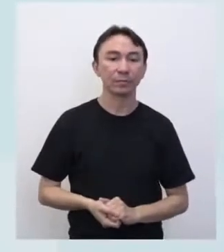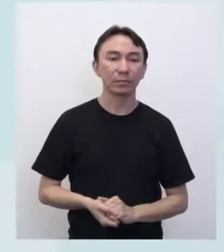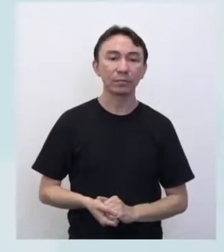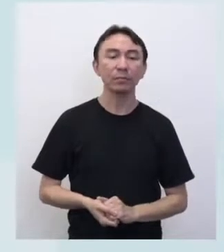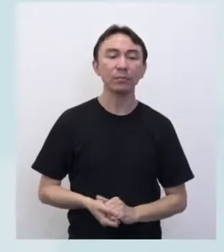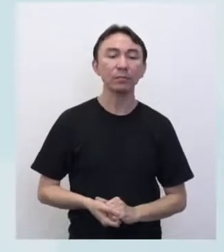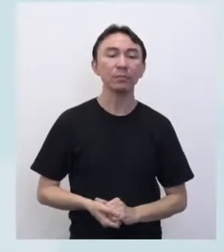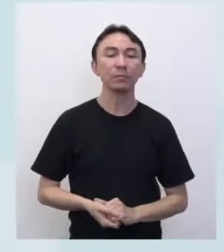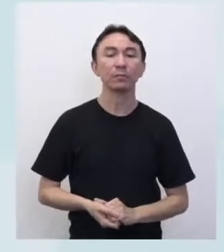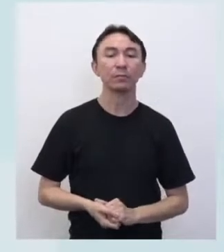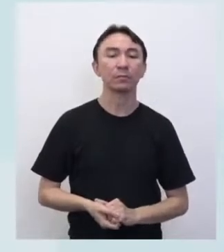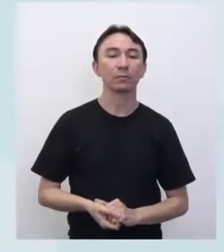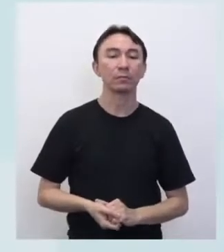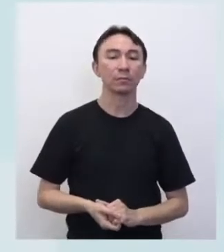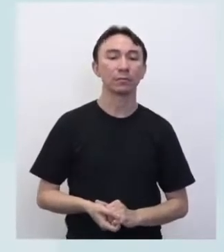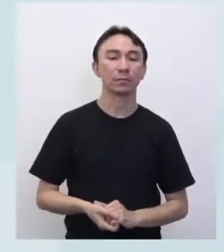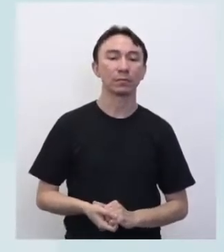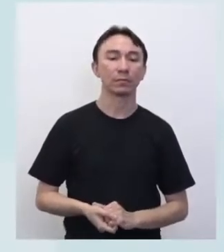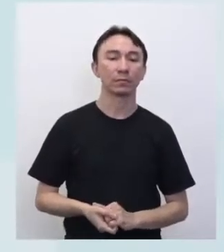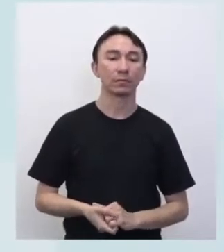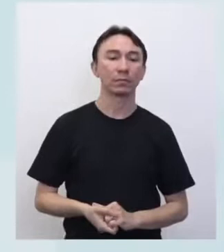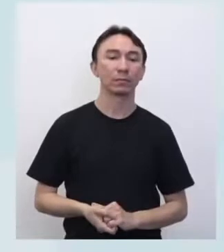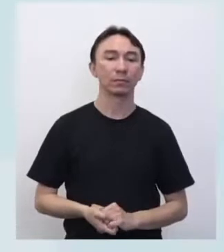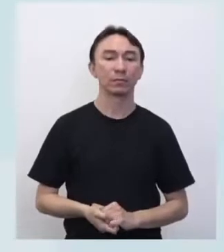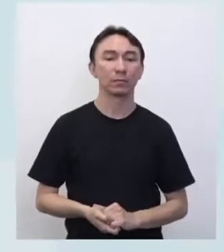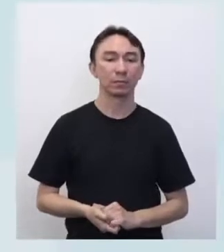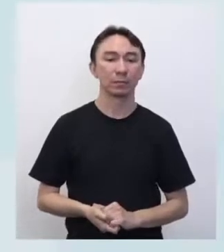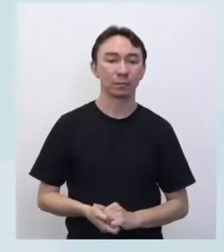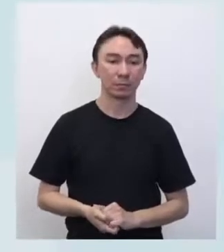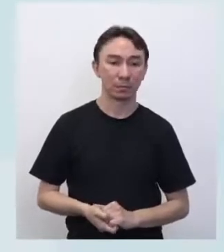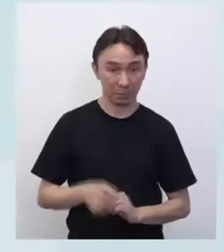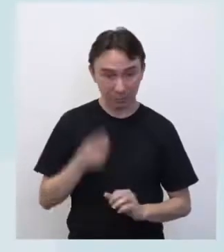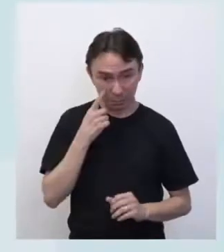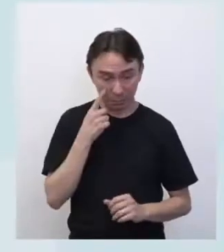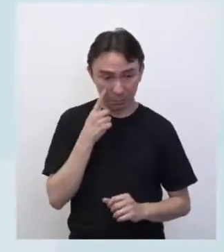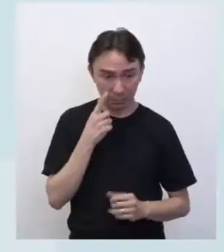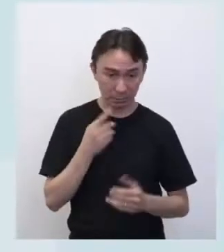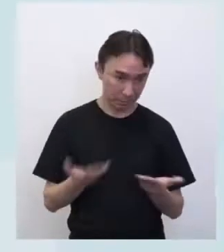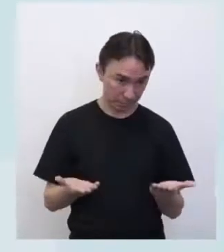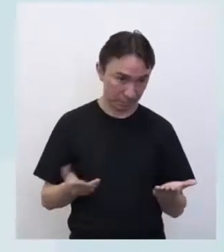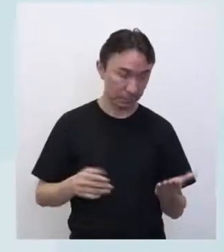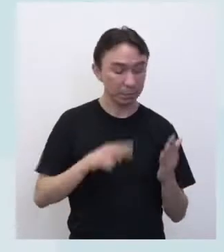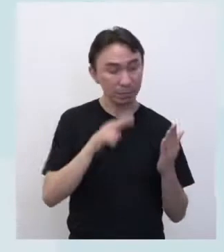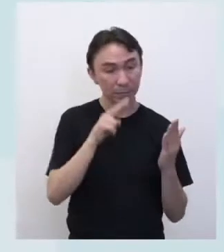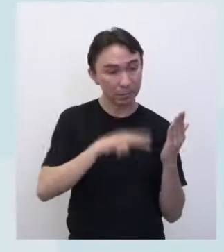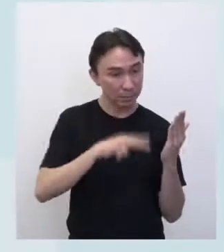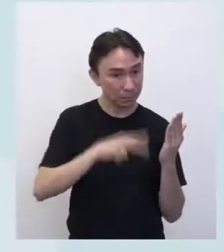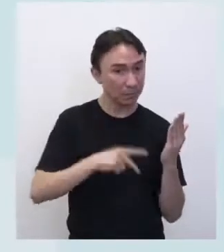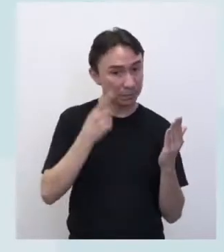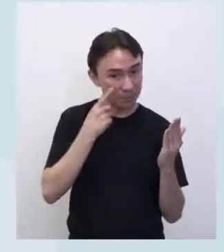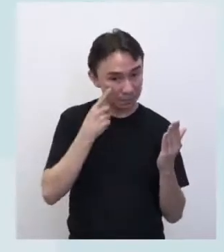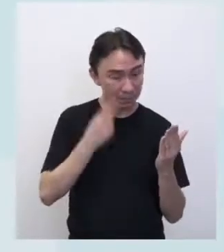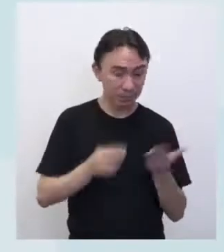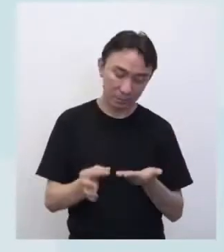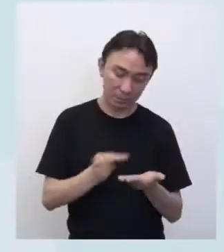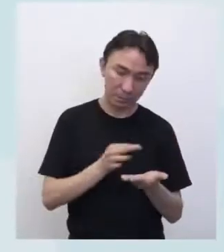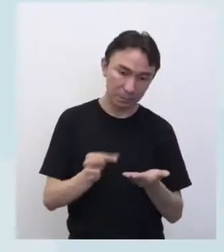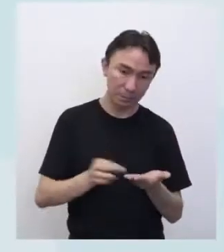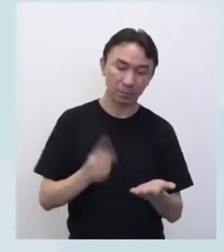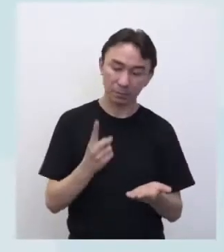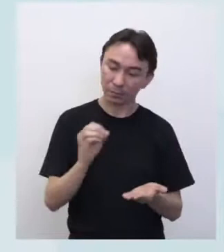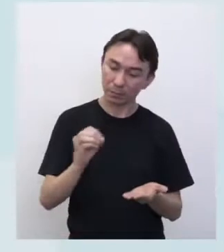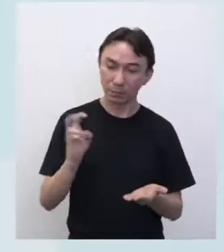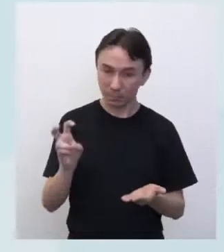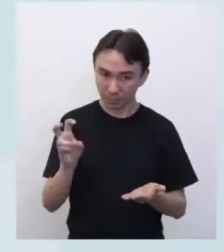is on page 105, Caderno do Aluno, volume 1. Vamos ler essa sentença que está na página 105 do Caderno do